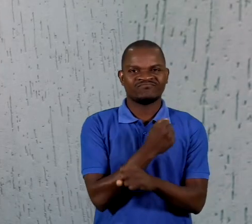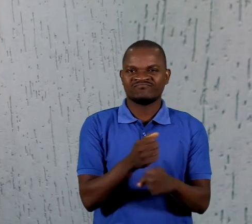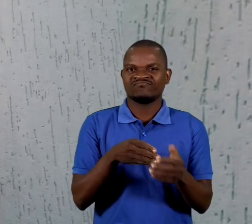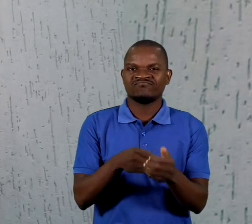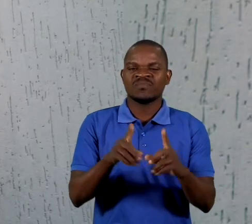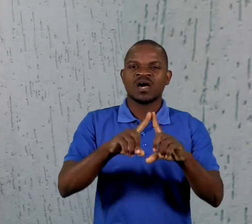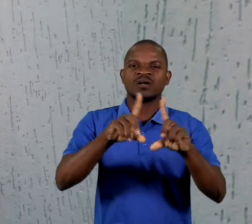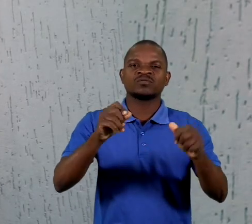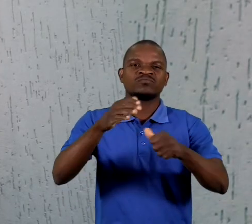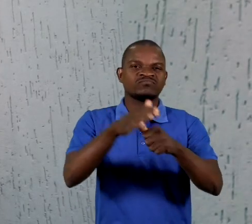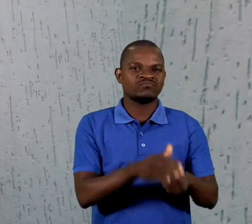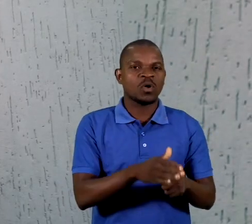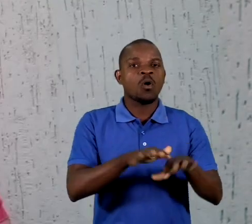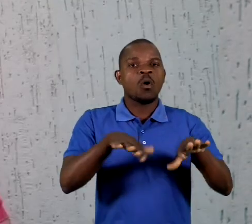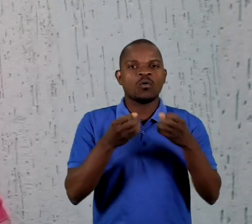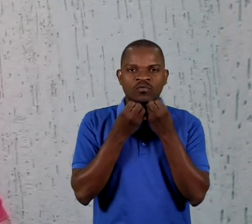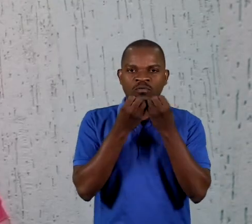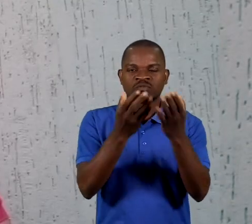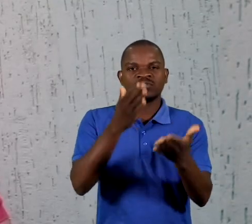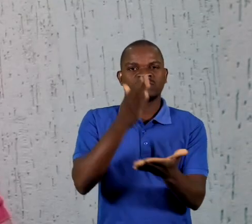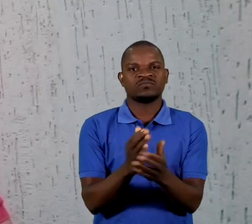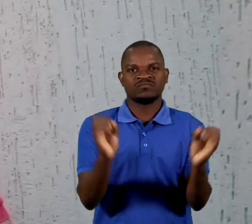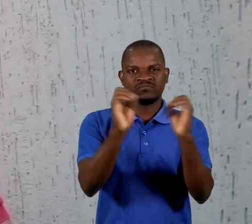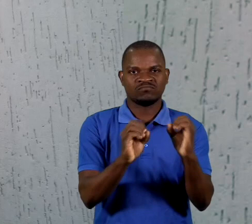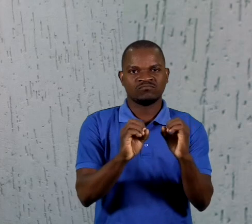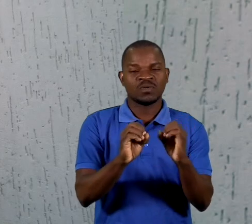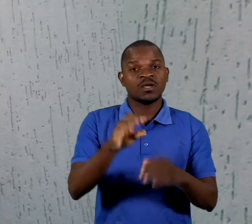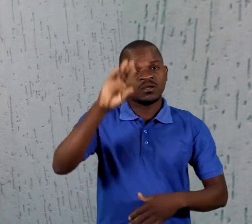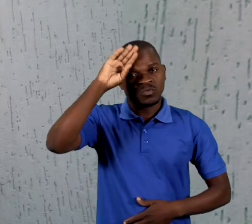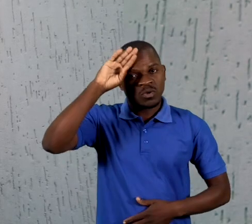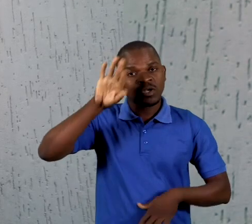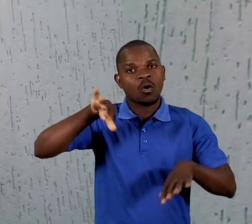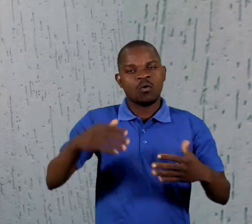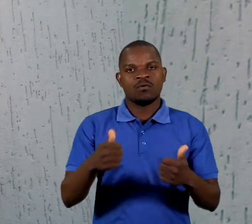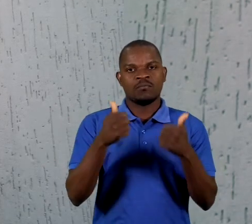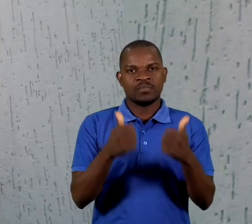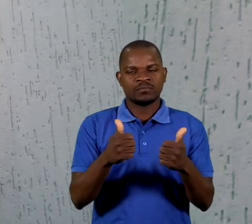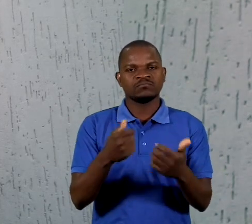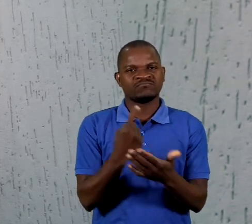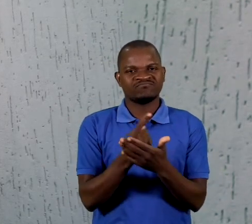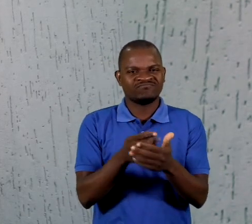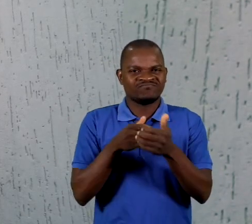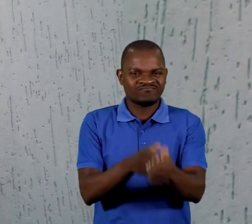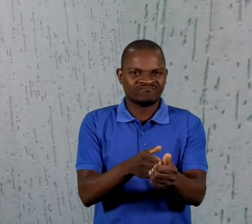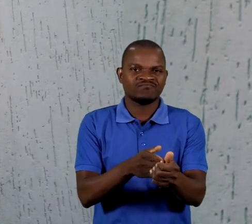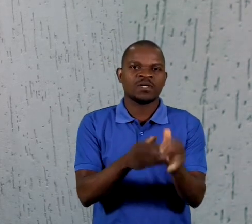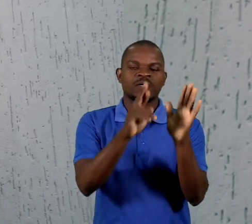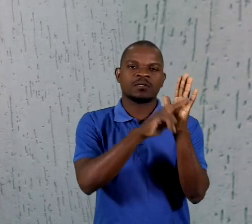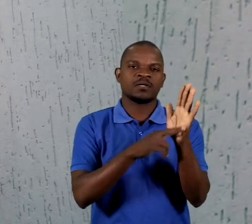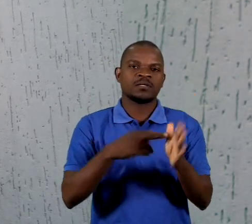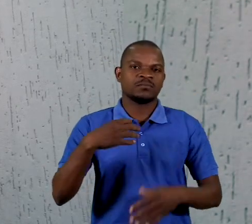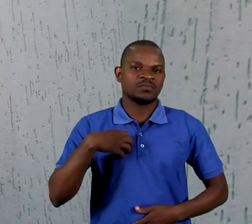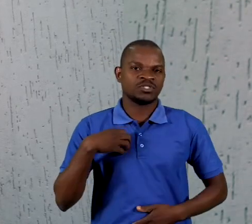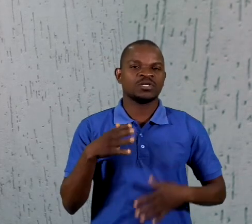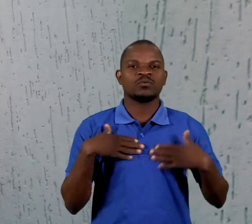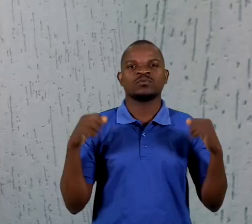Não colabore com atitudes preconceituosas ou informações desviantes. Se estás bem ou não de saúde, cega a risca as